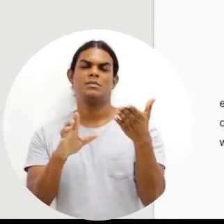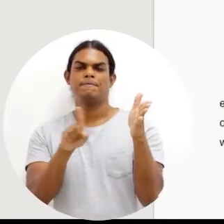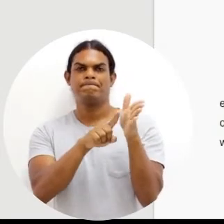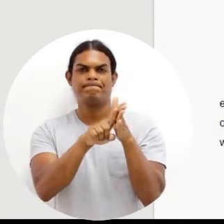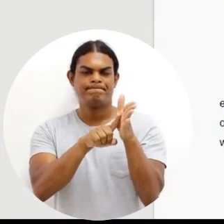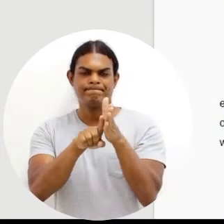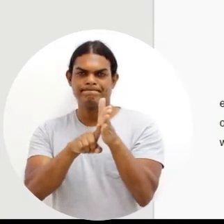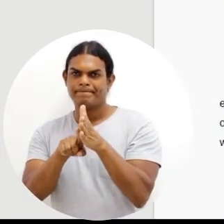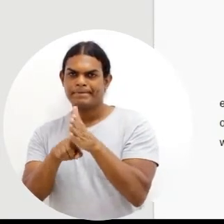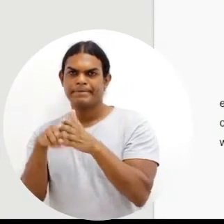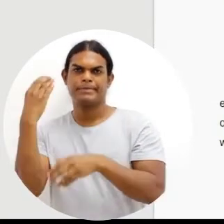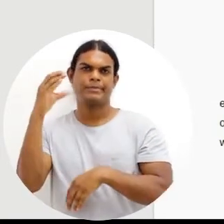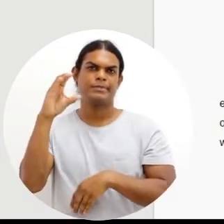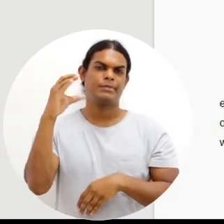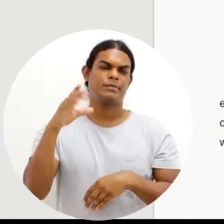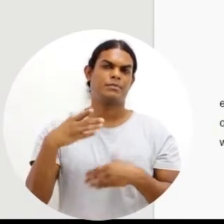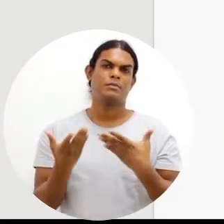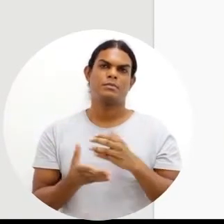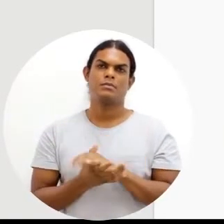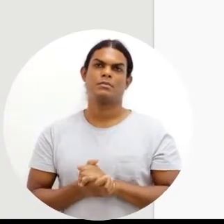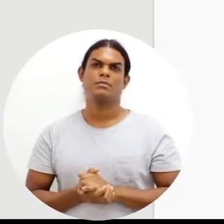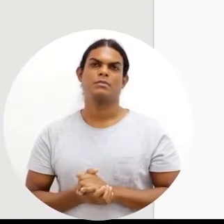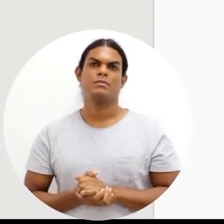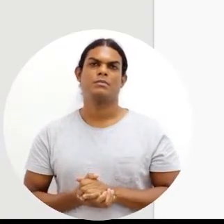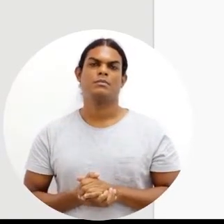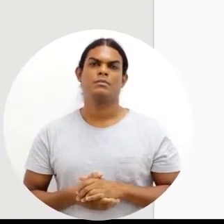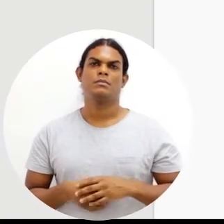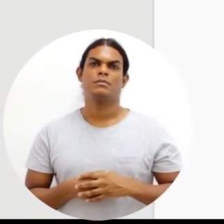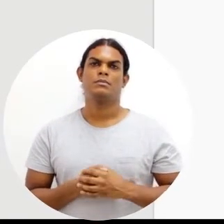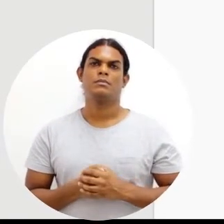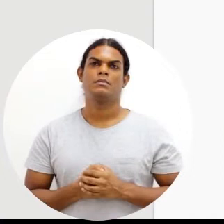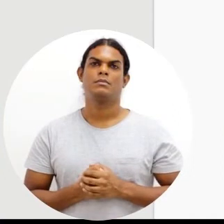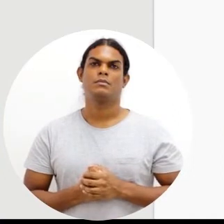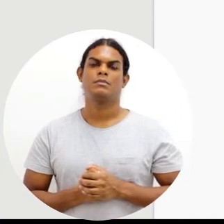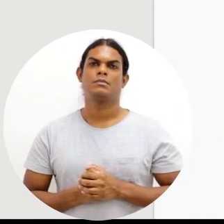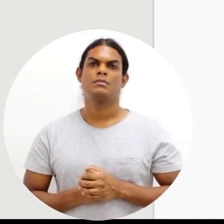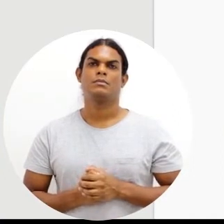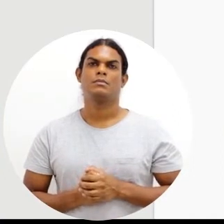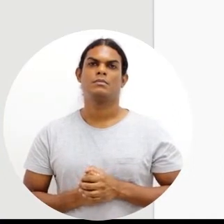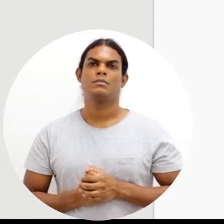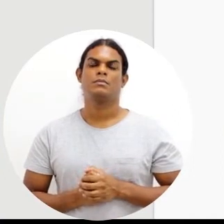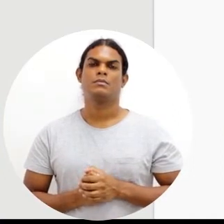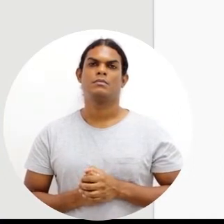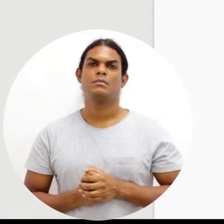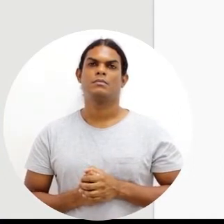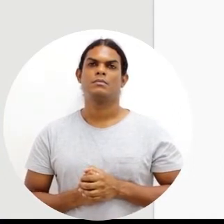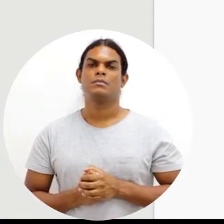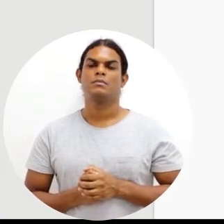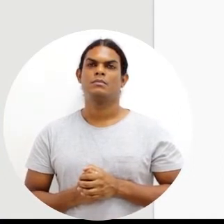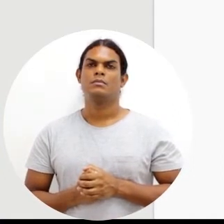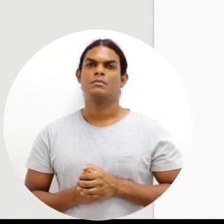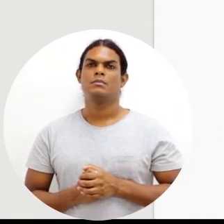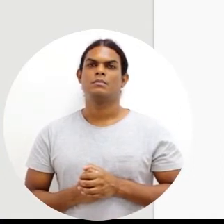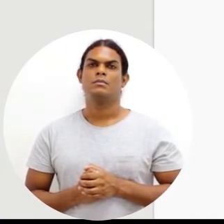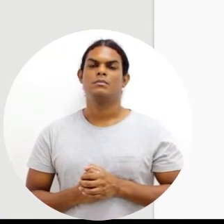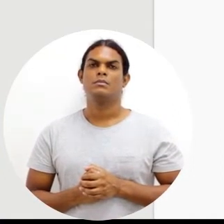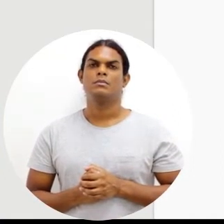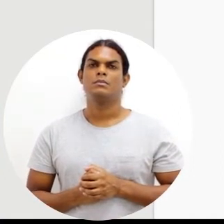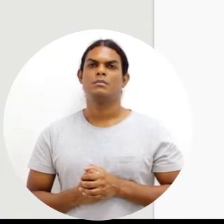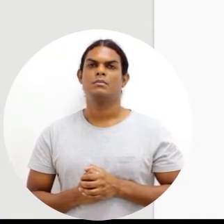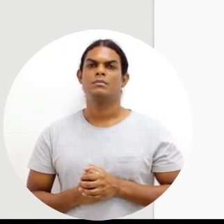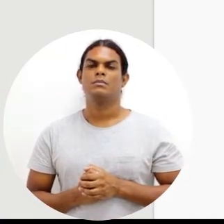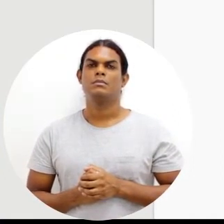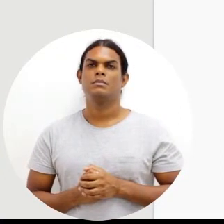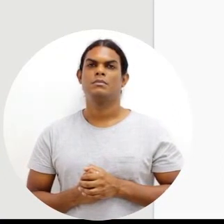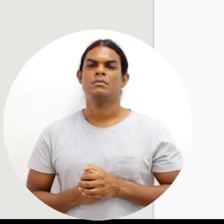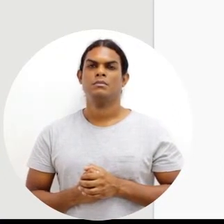de tecnologias, que eu já tenho aqui. Então eu vou colocar aqui, por exemplo, alguma coisa a respeito do